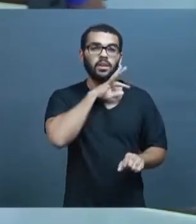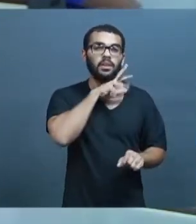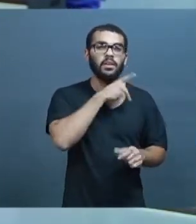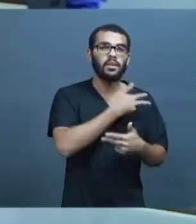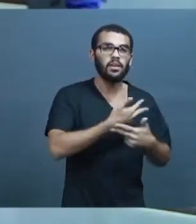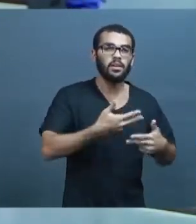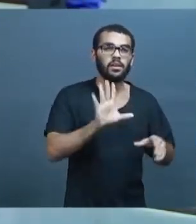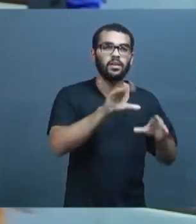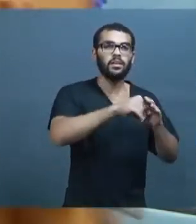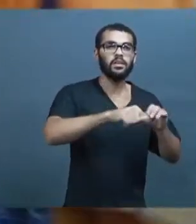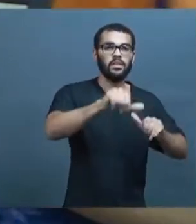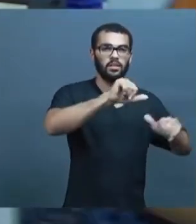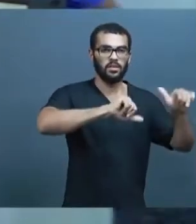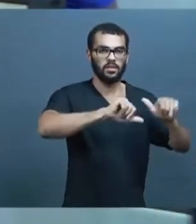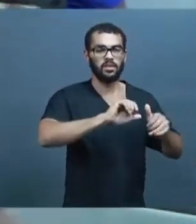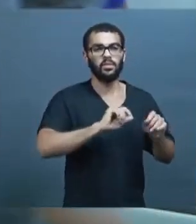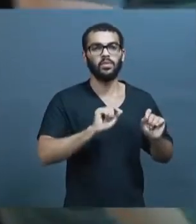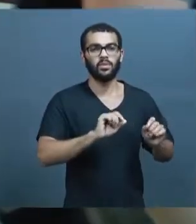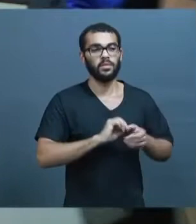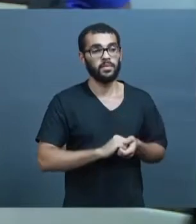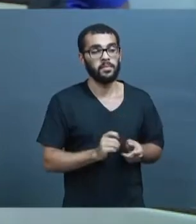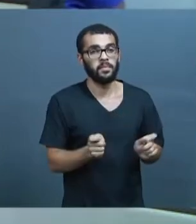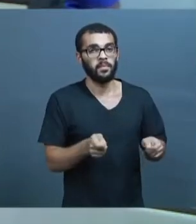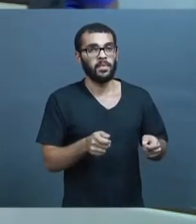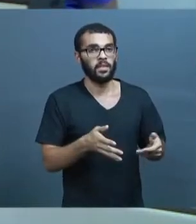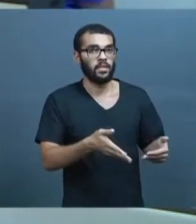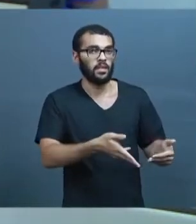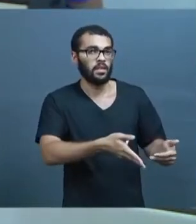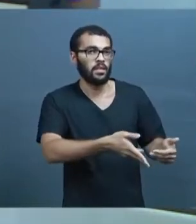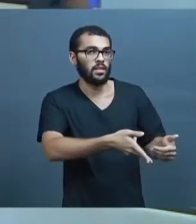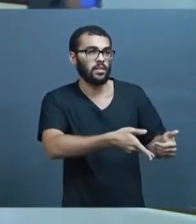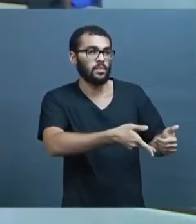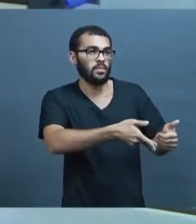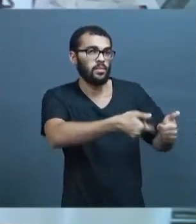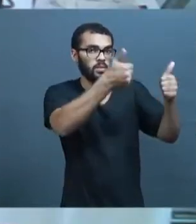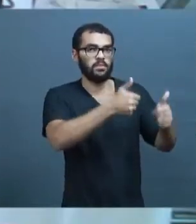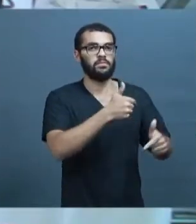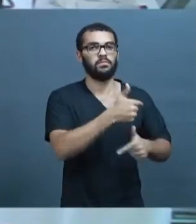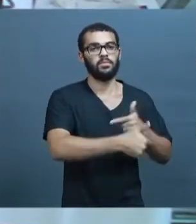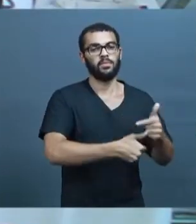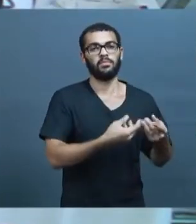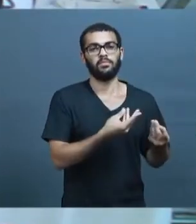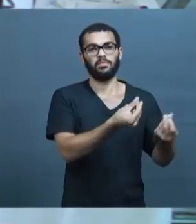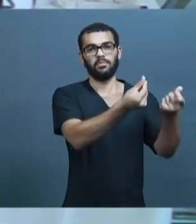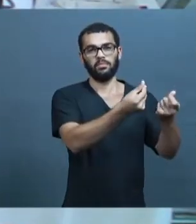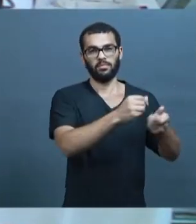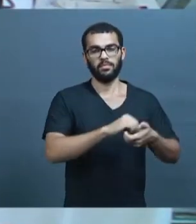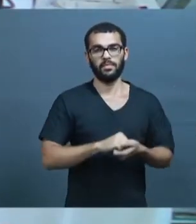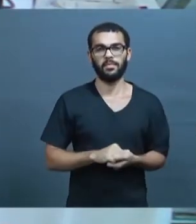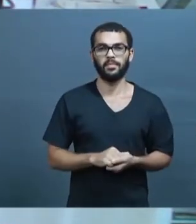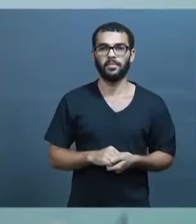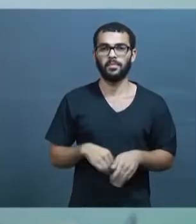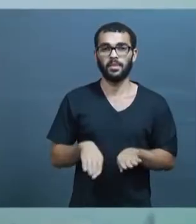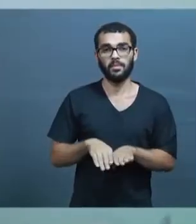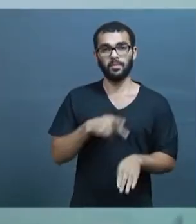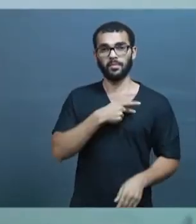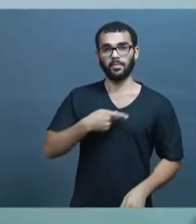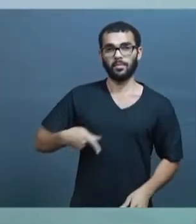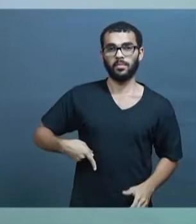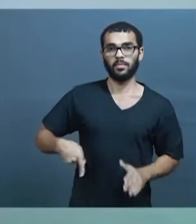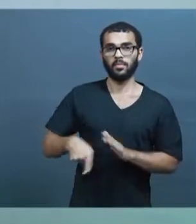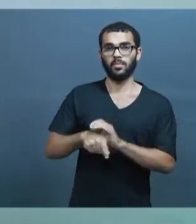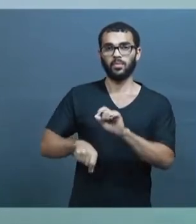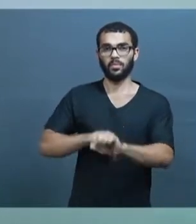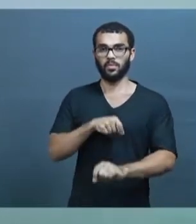isso vem a acrescentar a qualidade do trabalho, né? A presidente da Sociedade Brasileira de Ciência